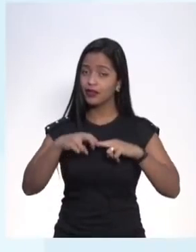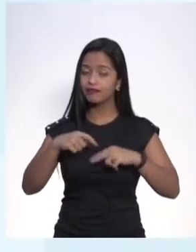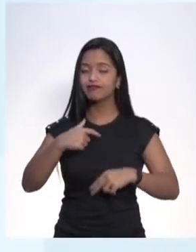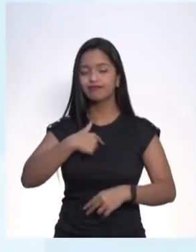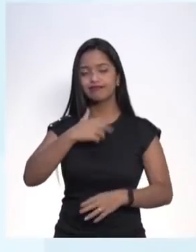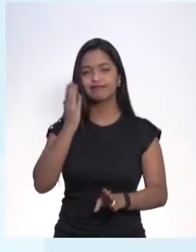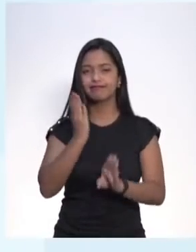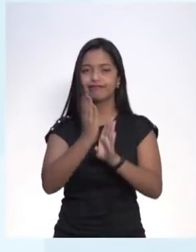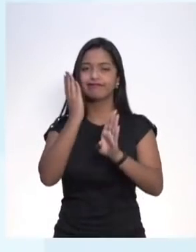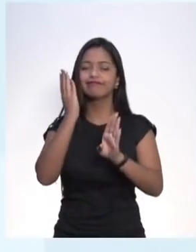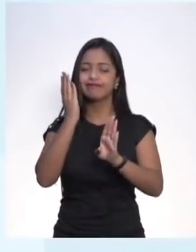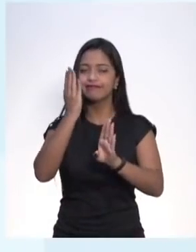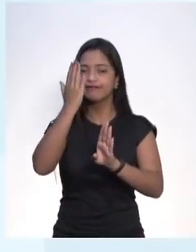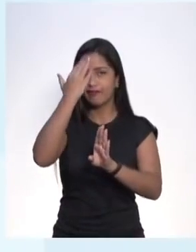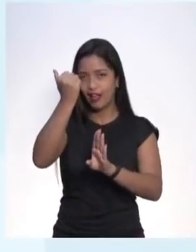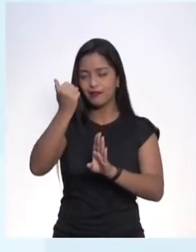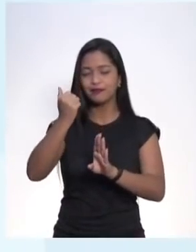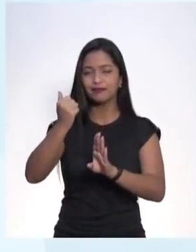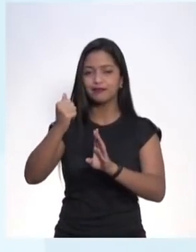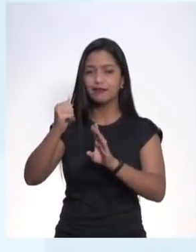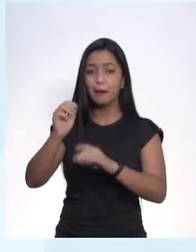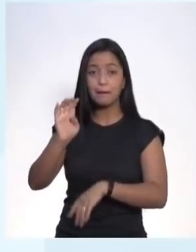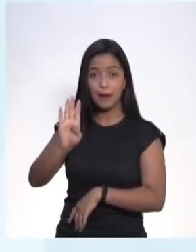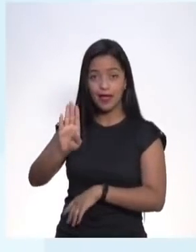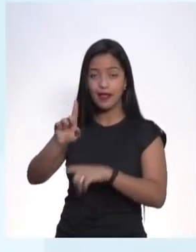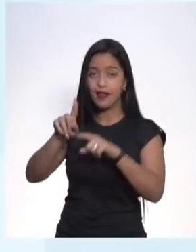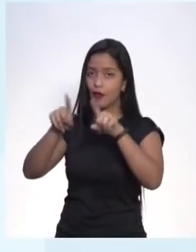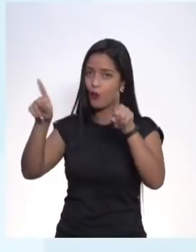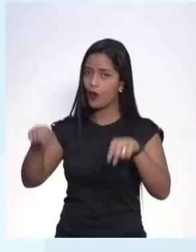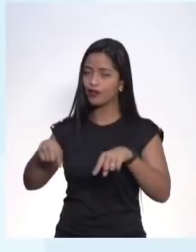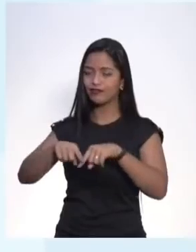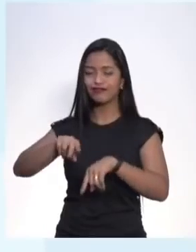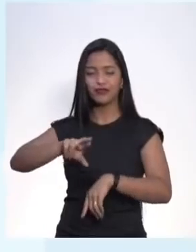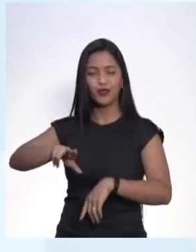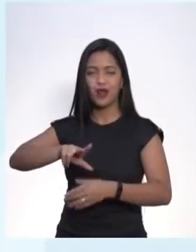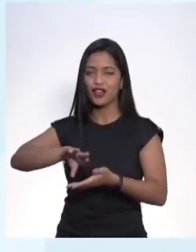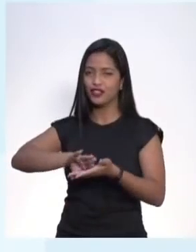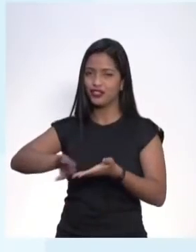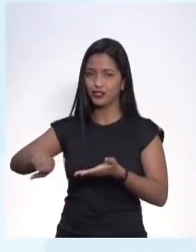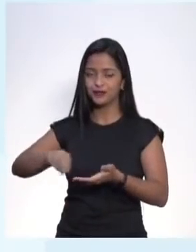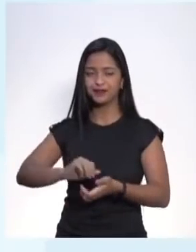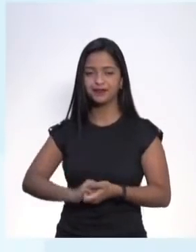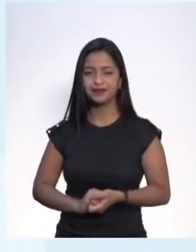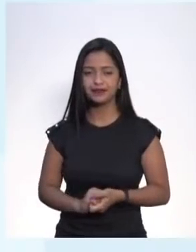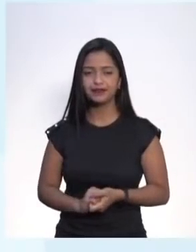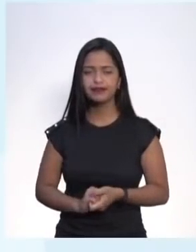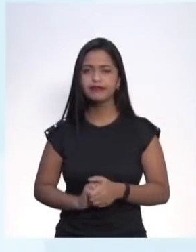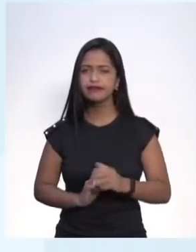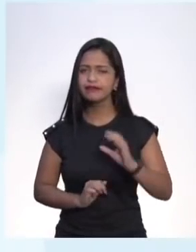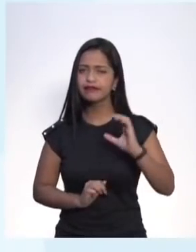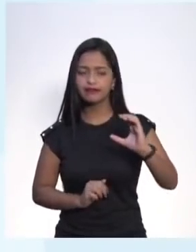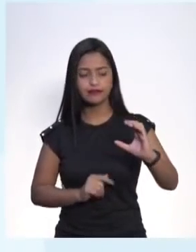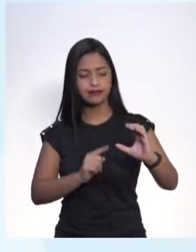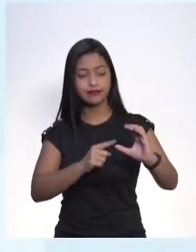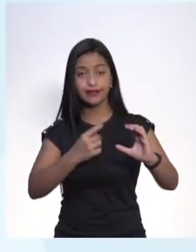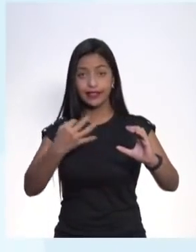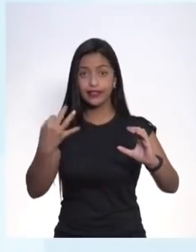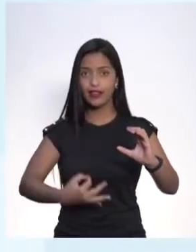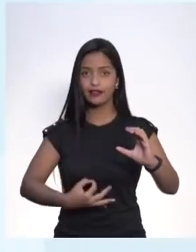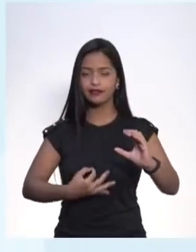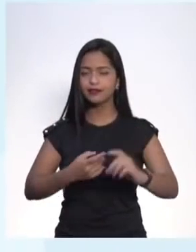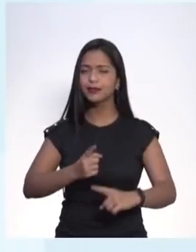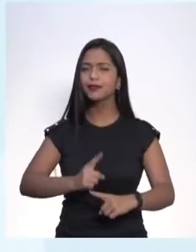eu estou excluindo essa resposta. Por que a C? Então vamos tentar observar o porquê a